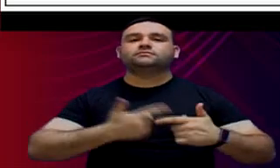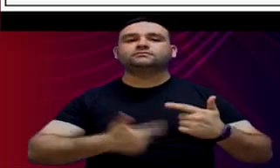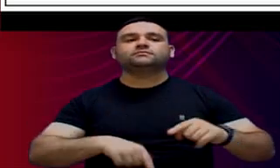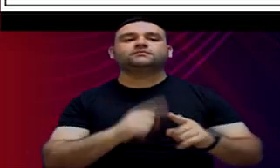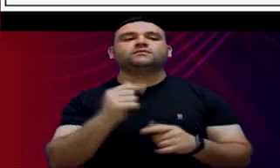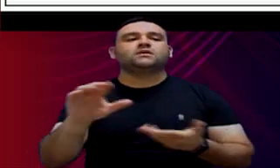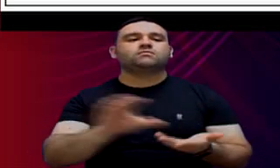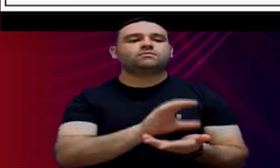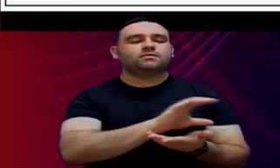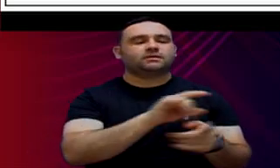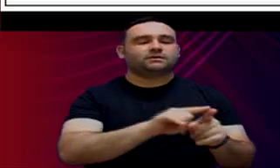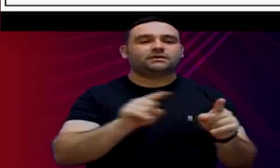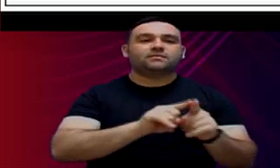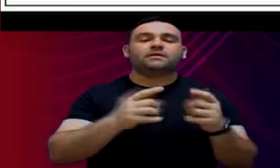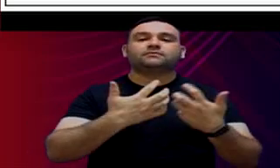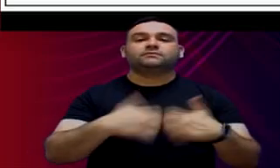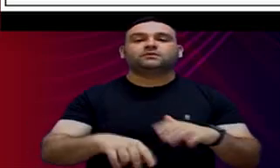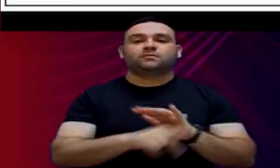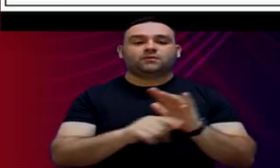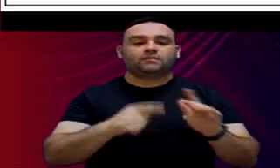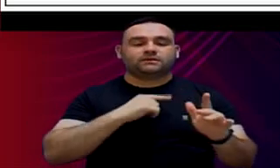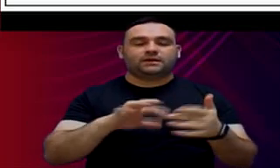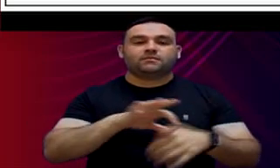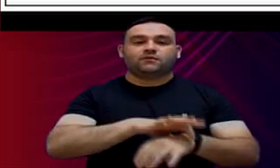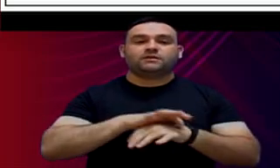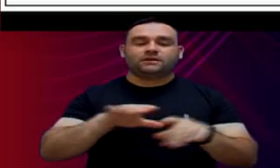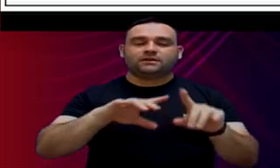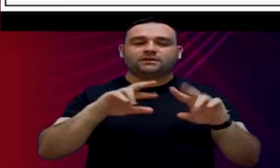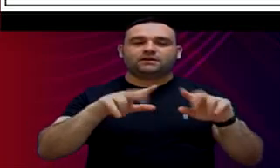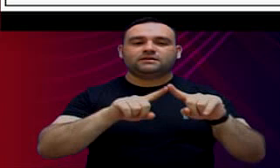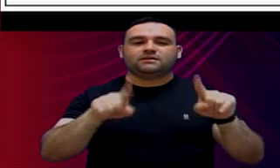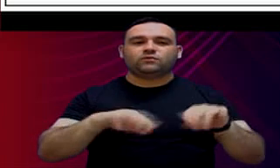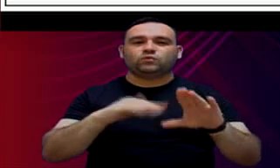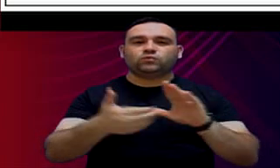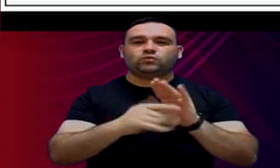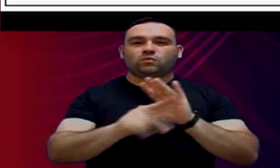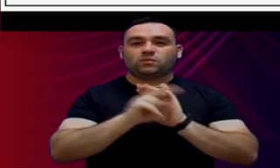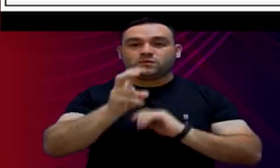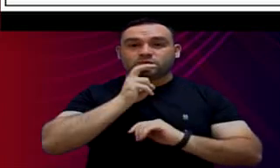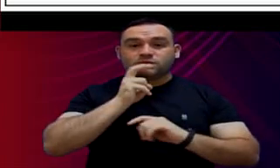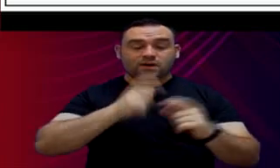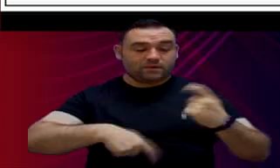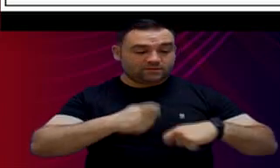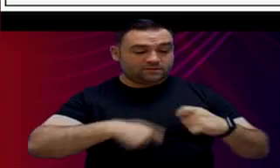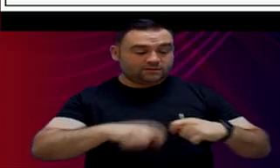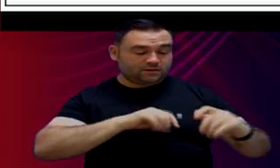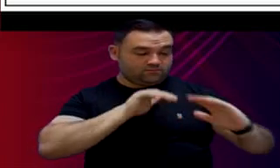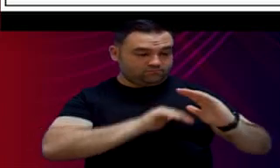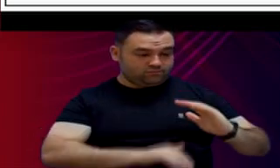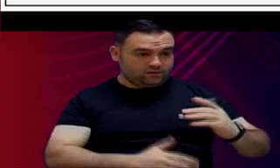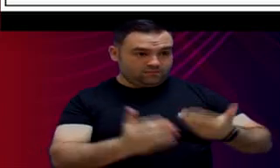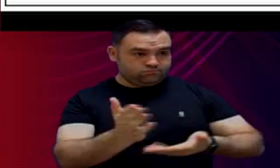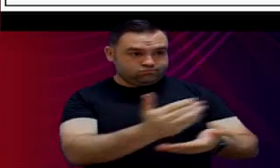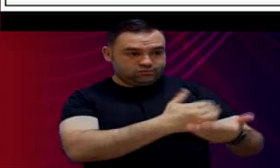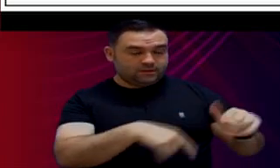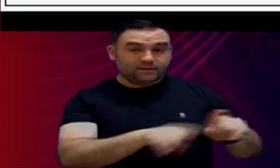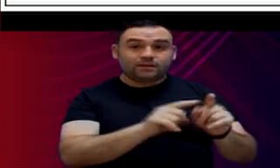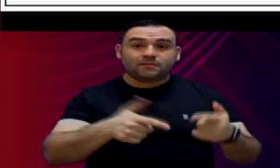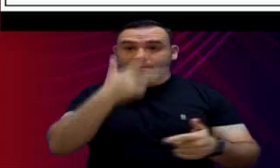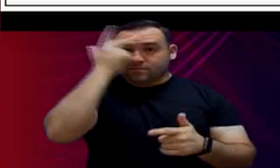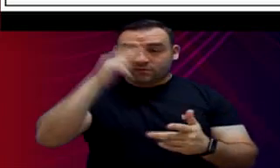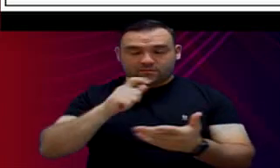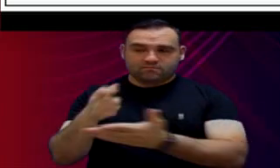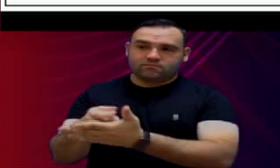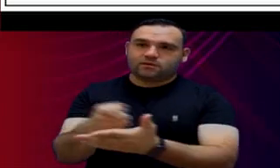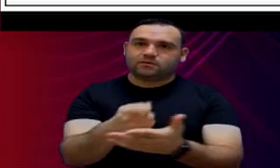locação de recursos gerenciamento e execução do regime próprio de previdência servidores públicos municipais Sorocaba administrando os Fundos arrecadados e garantir o pagamento